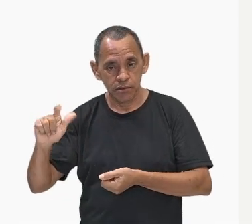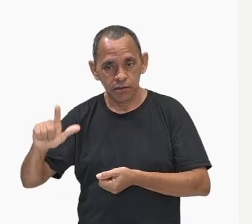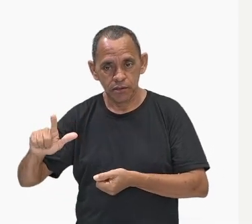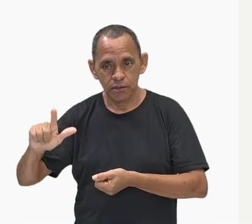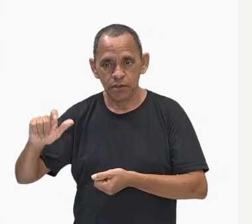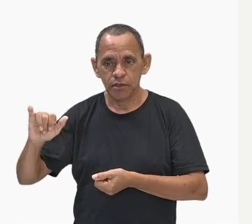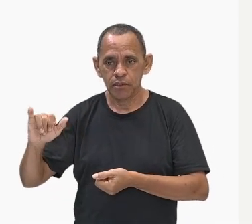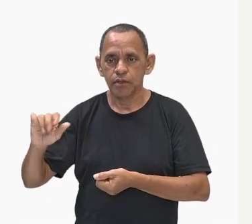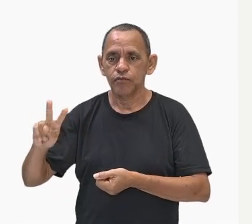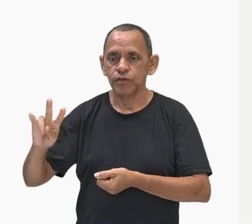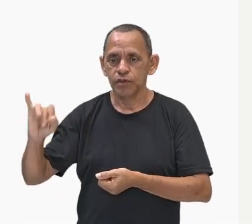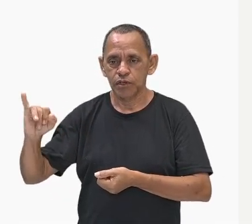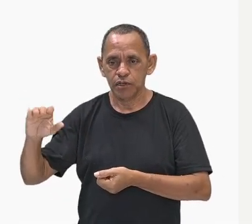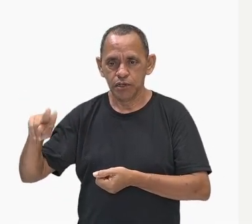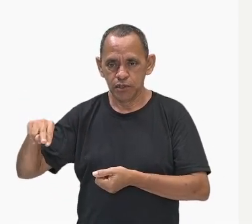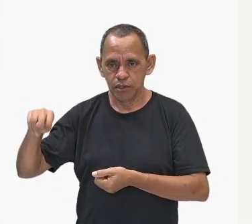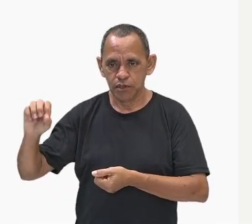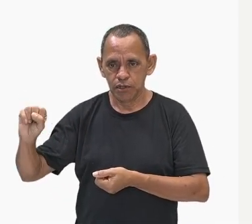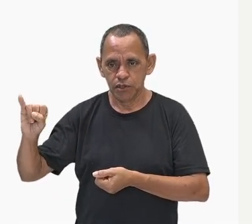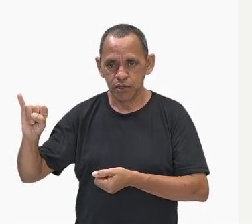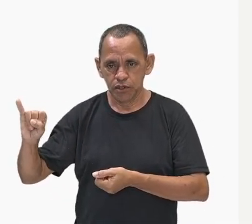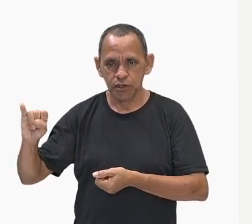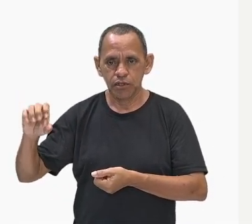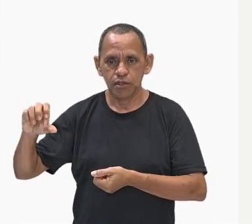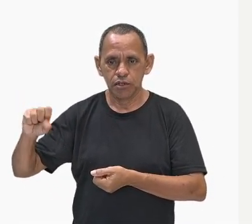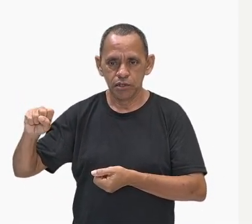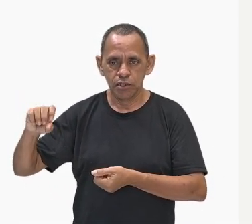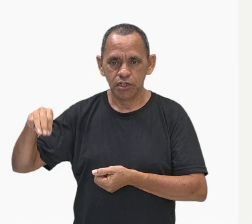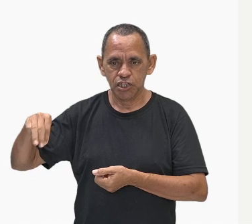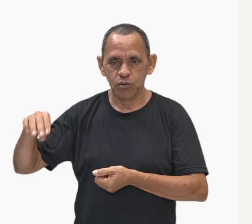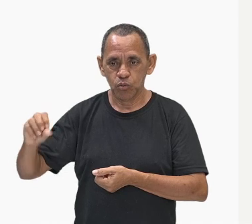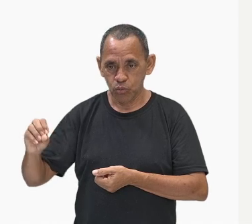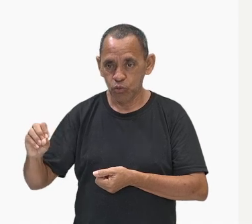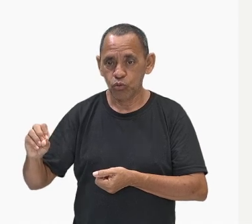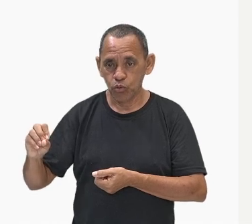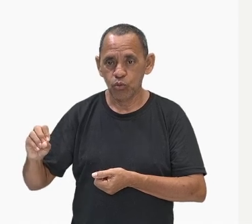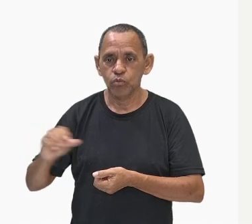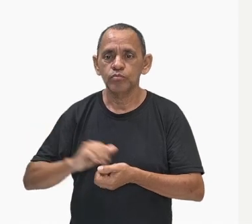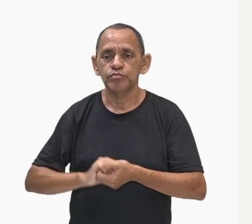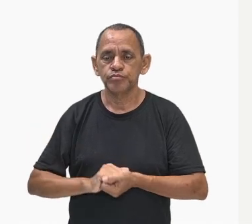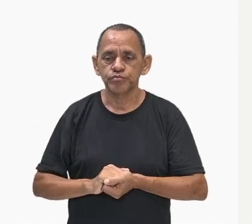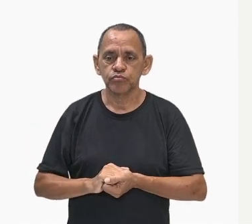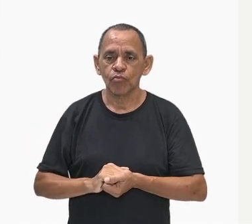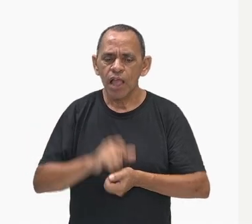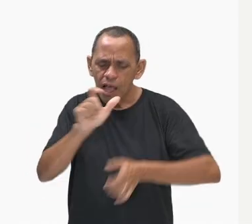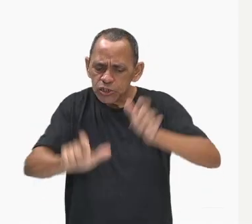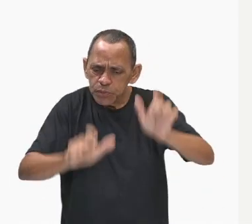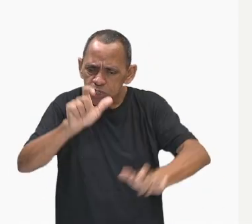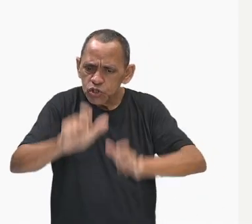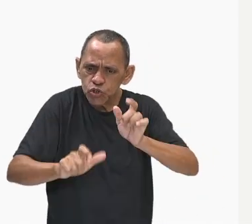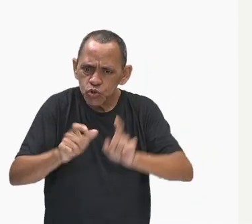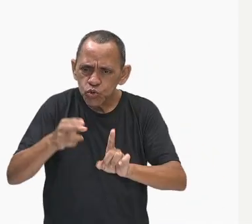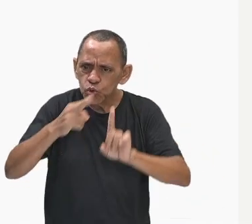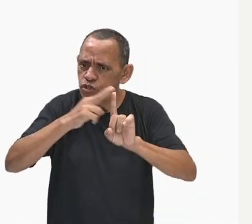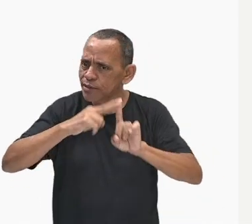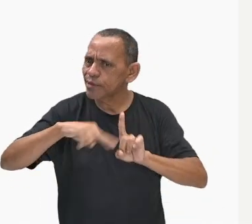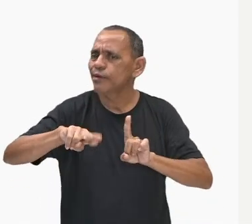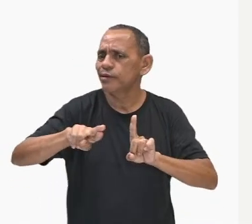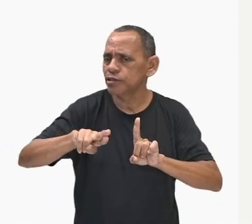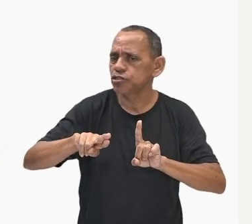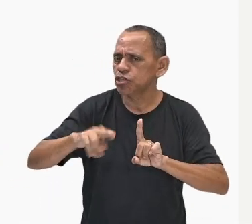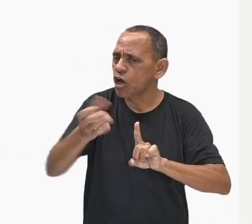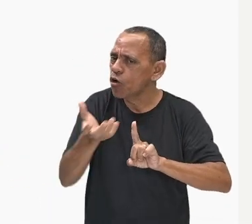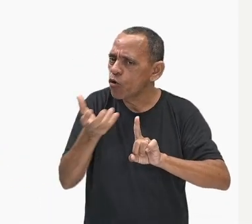então, digamos que fingiu, contou uma mentirinha básica, dizendo o seguinte: olha, eu vou respeitar o